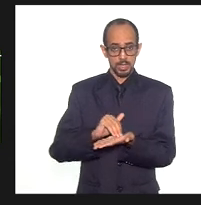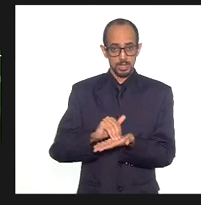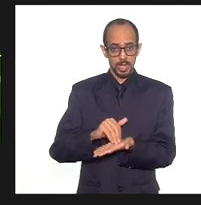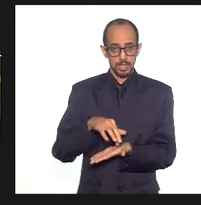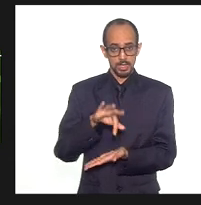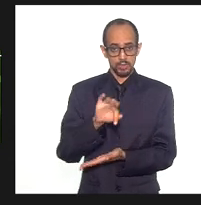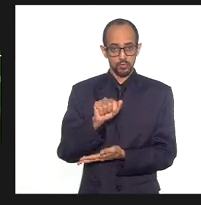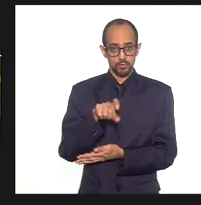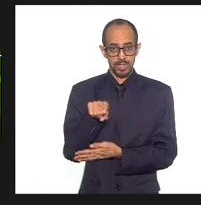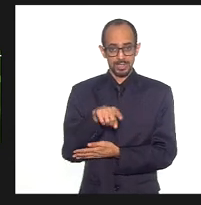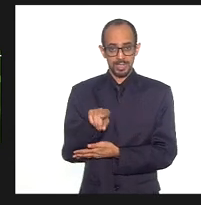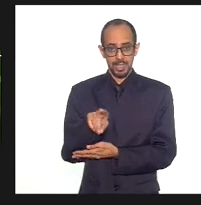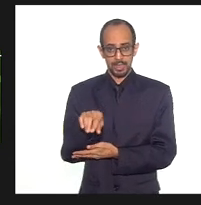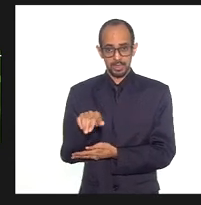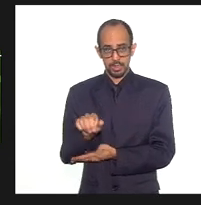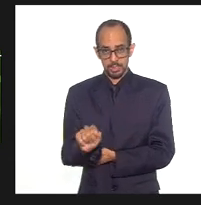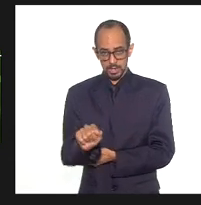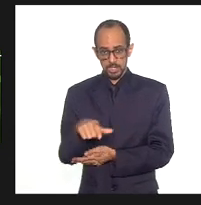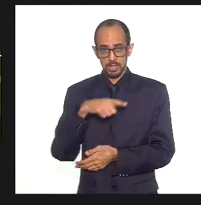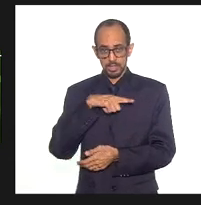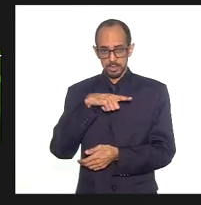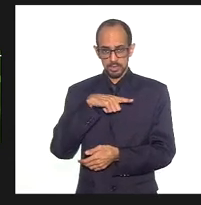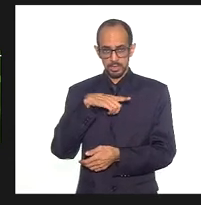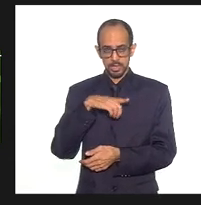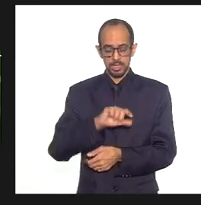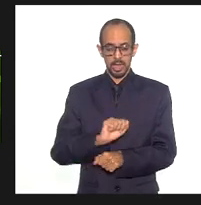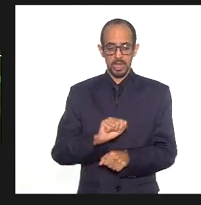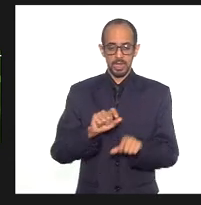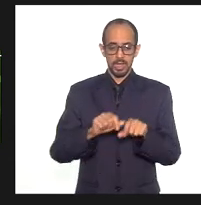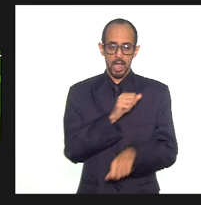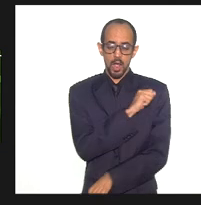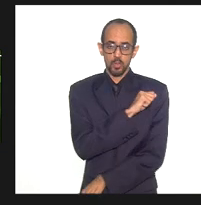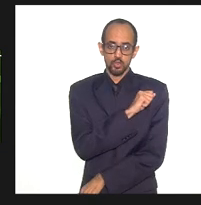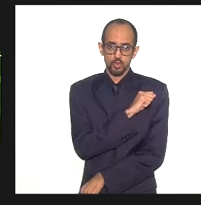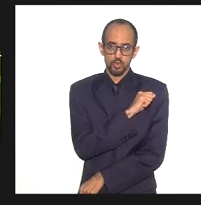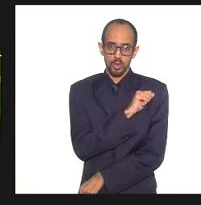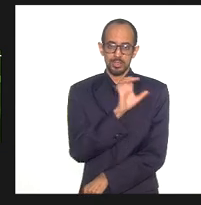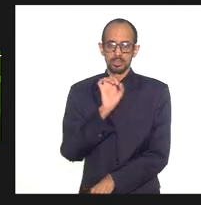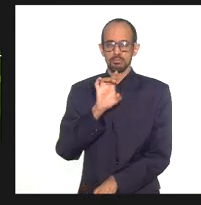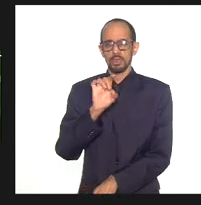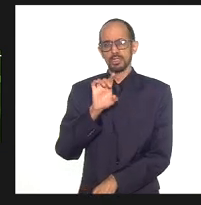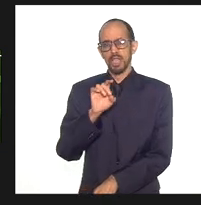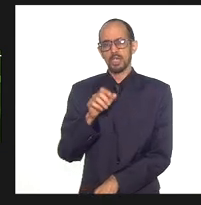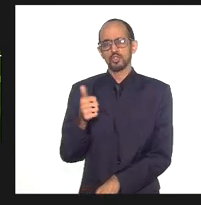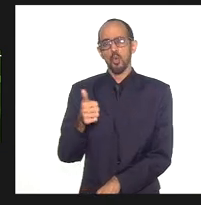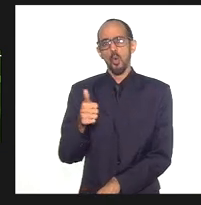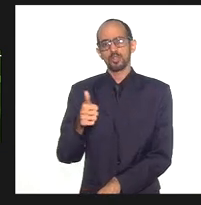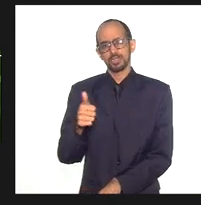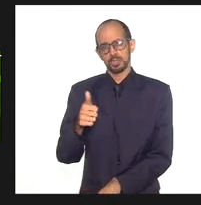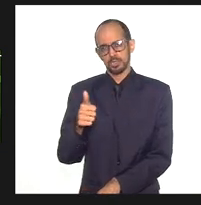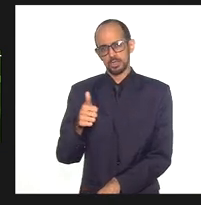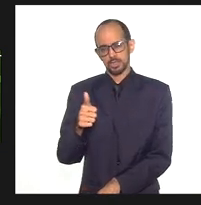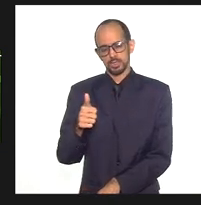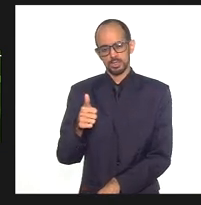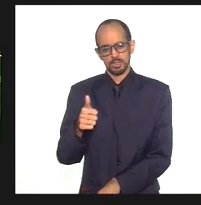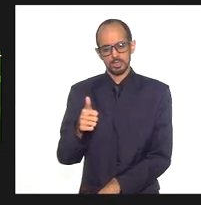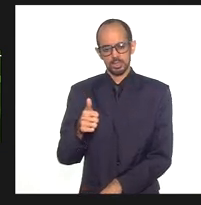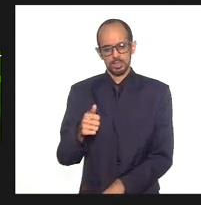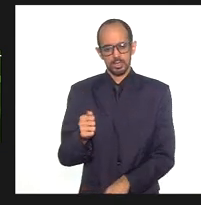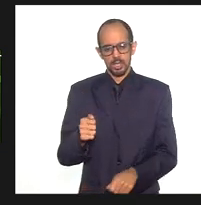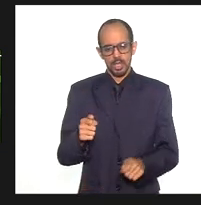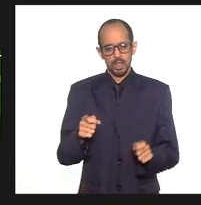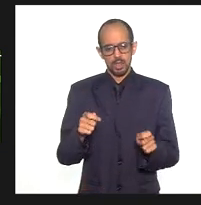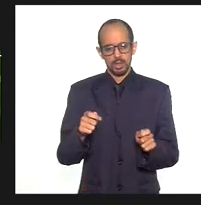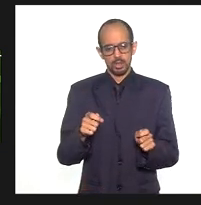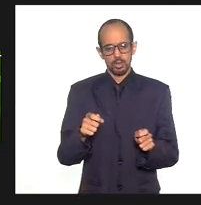na auditoria especializada, segundo foi falado, a perspectiva de mais auditores, de 11 auditores fiscais, né? Não há, contudo, nem nos